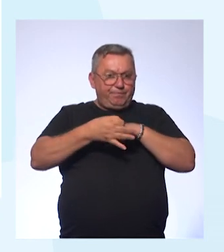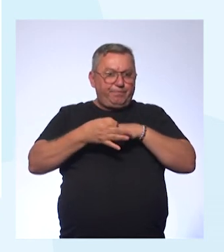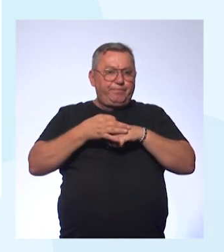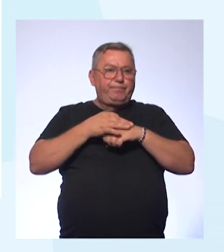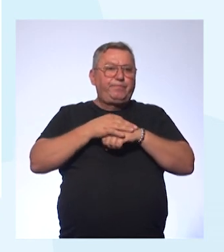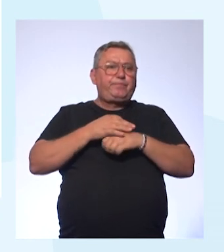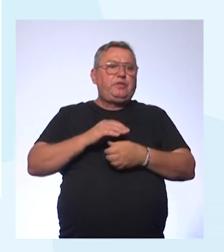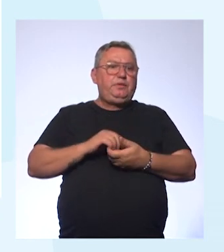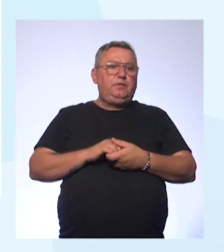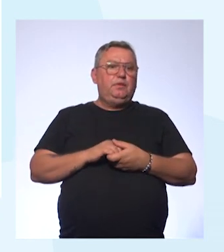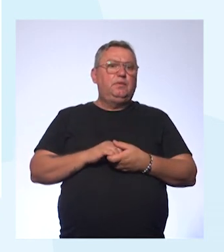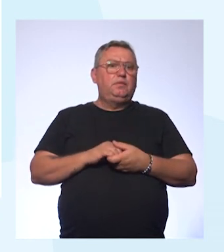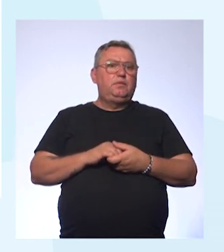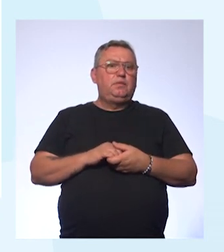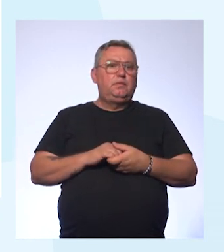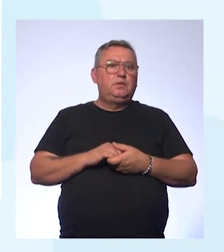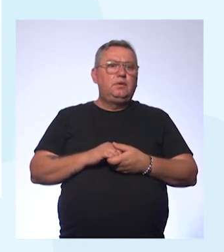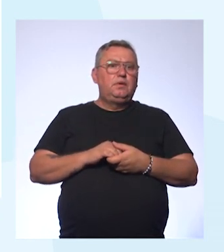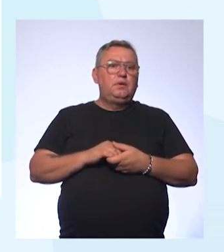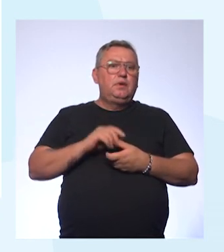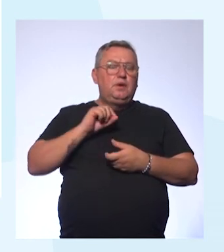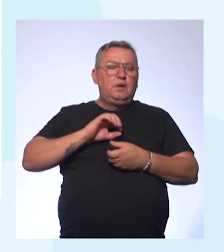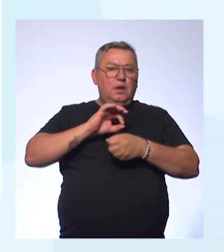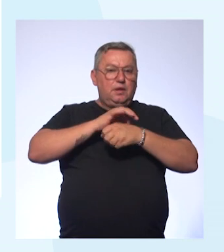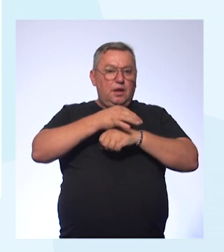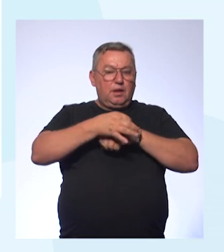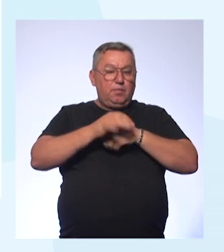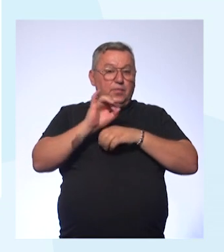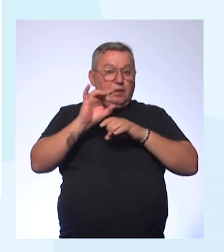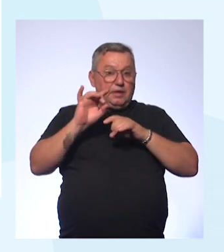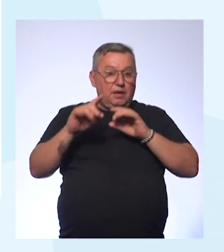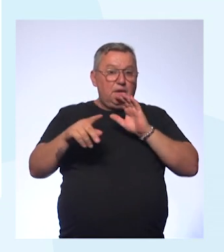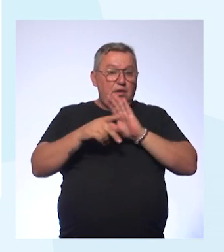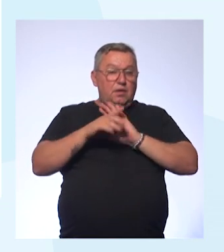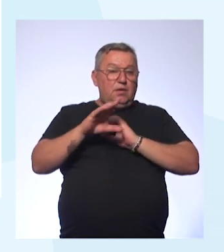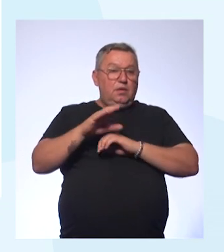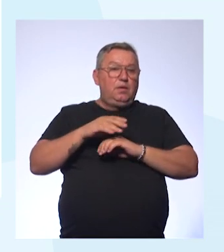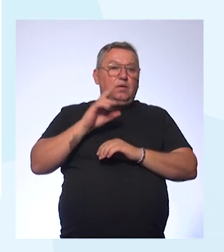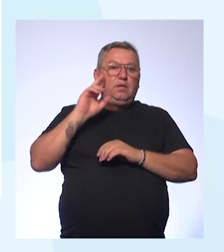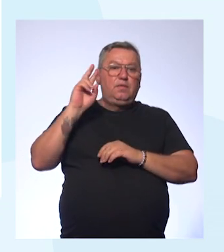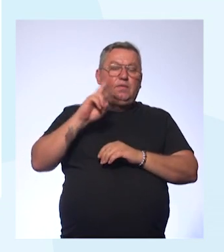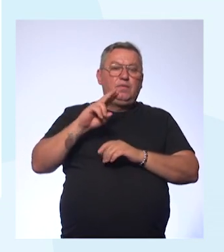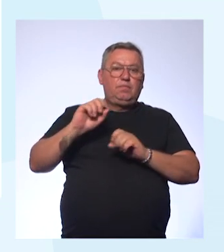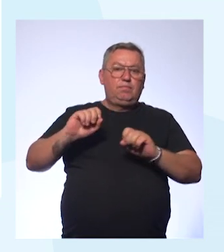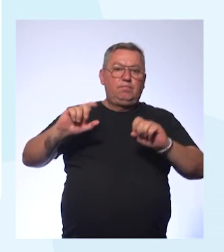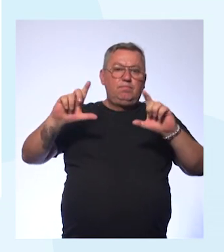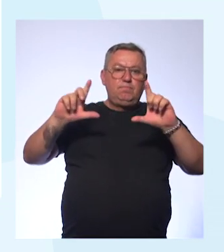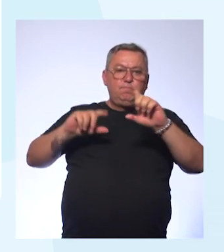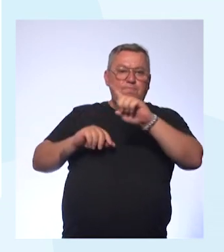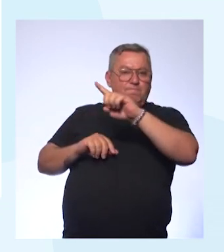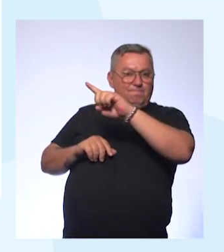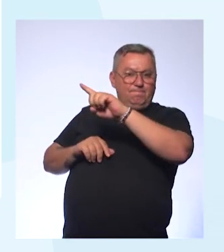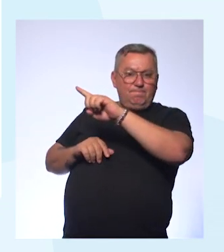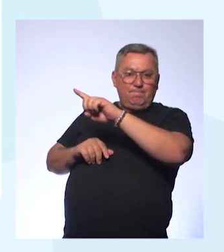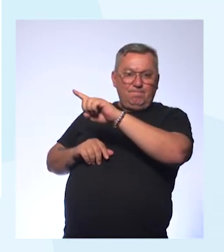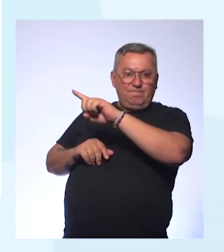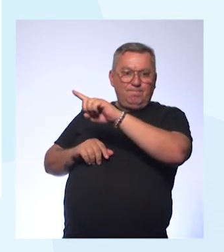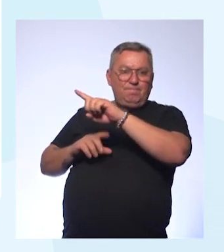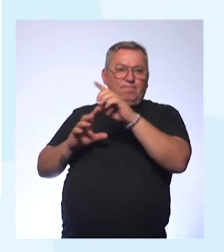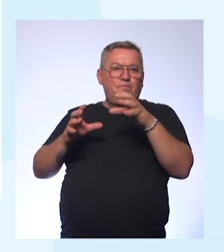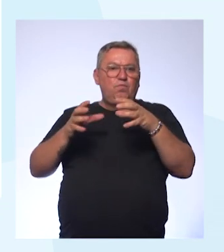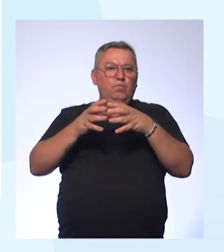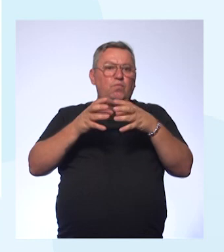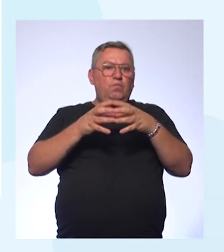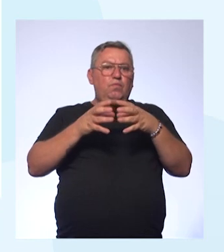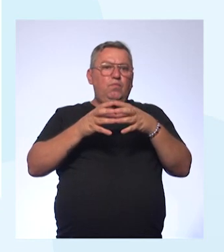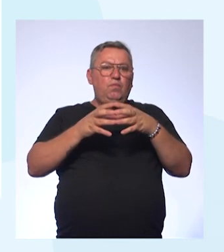distribuídos pelos coanócitos, que são células especializadas nisso. Se a gente olhar essa imagem, a gente vai ver que tem um grupinho